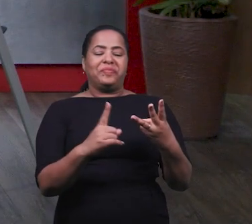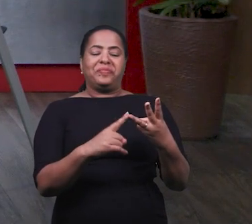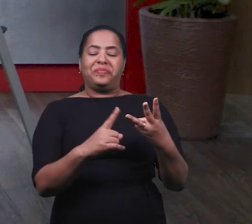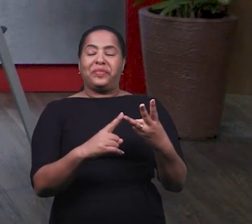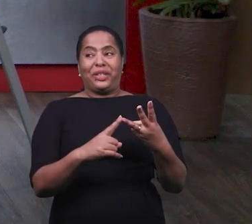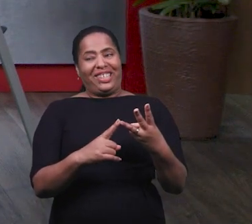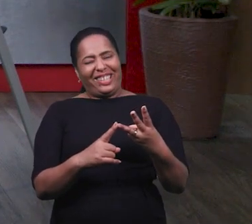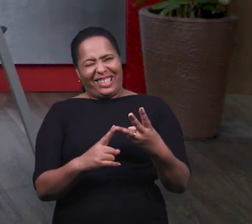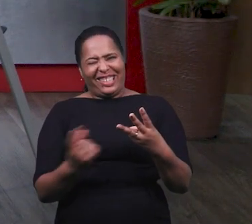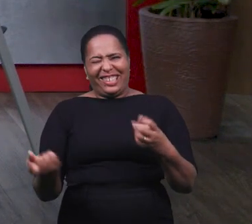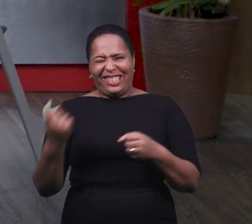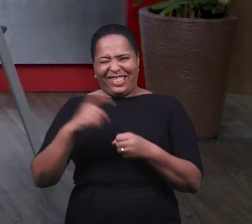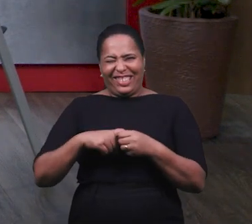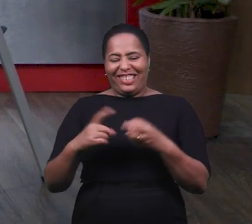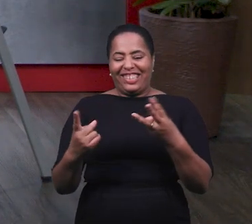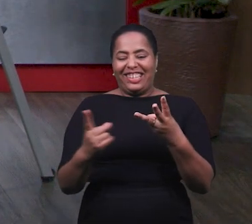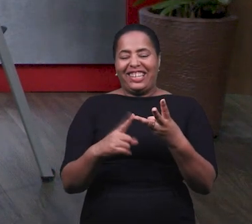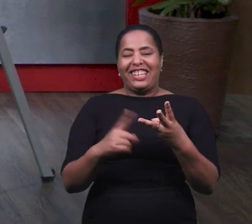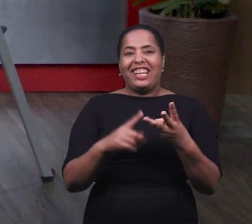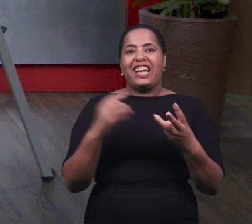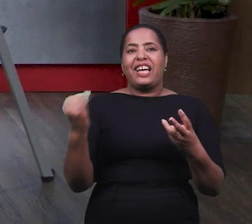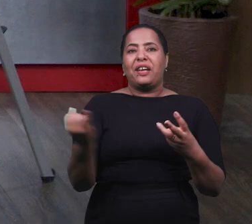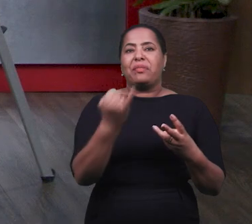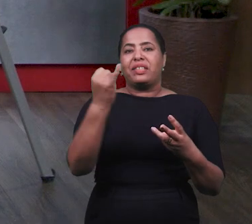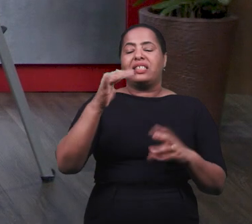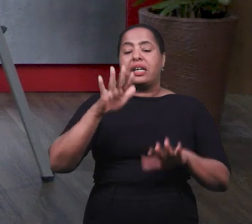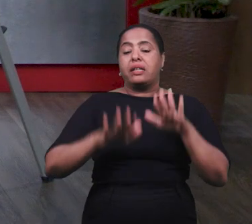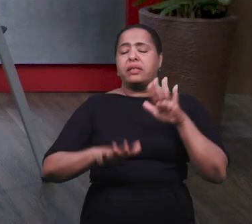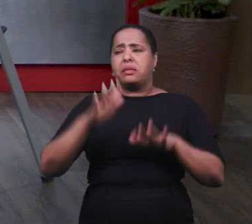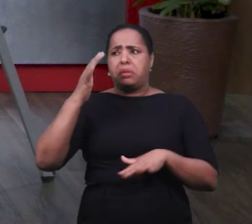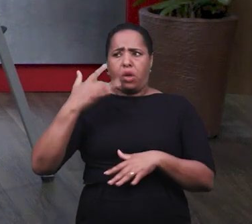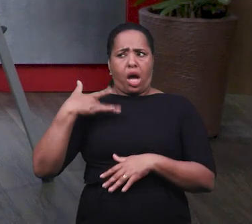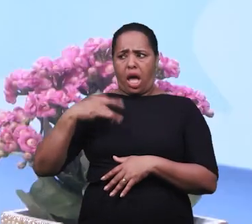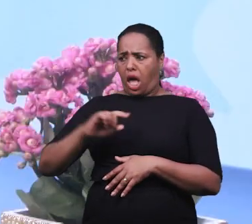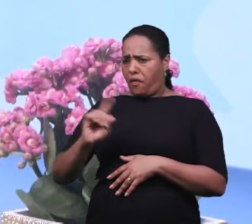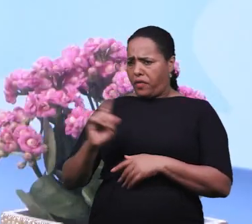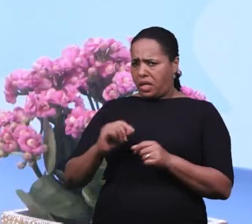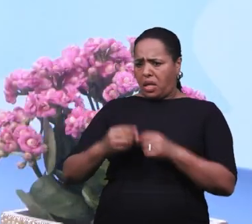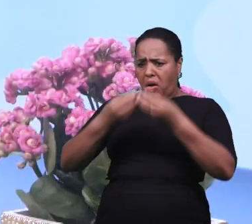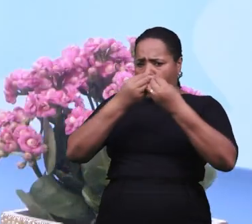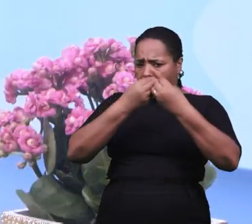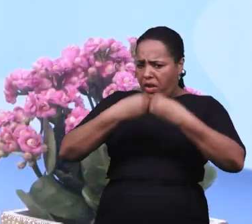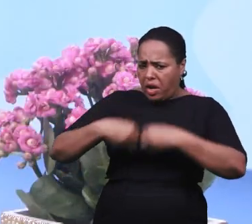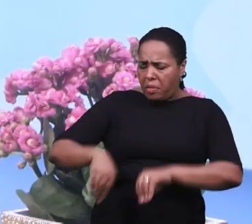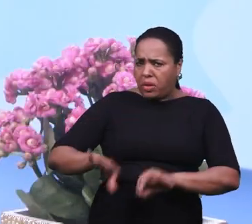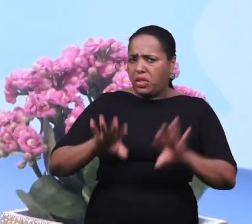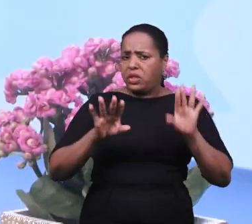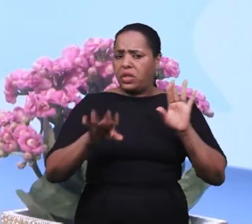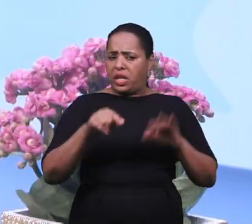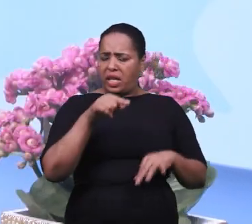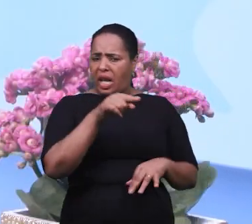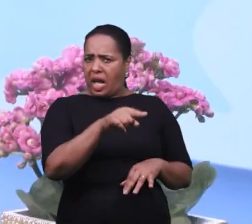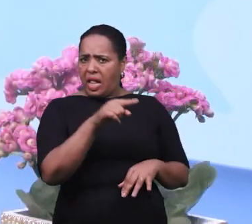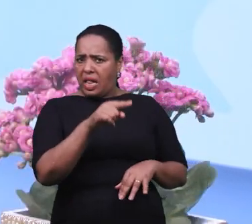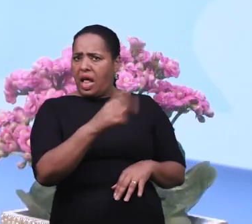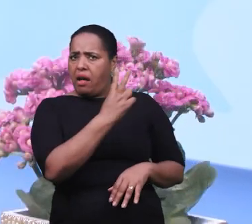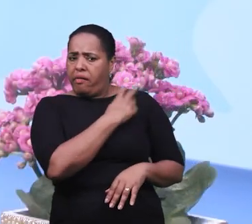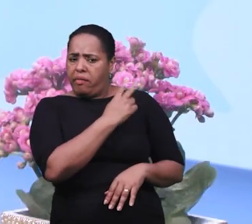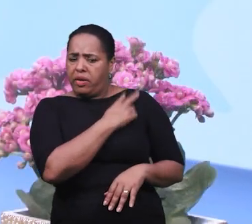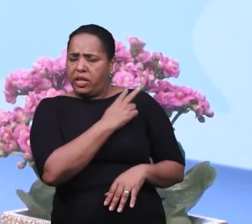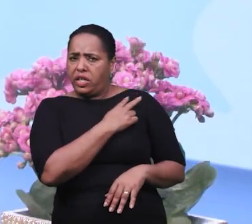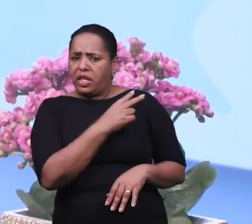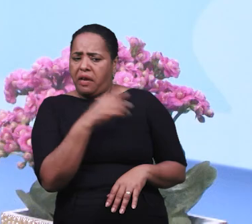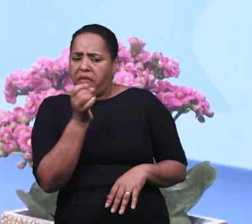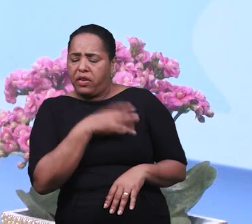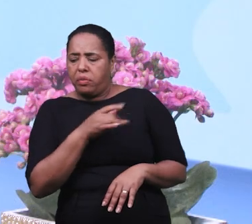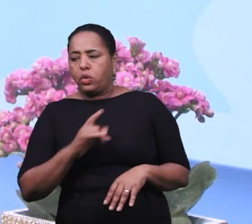voltando nessa aí, é importante porque muitas vezes a pessoa fala assim, eu não vou fazer isso porque vai prejudicar o meu empregador. Fica com medo. Olha,